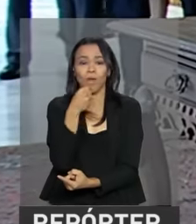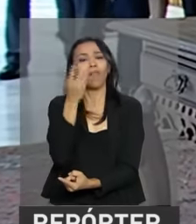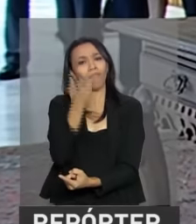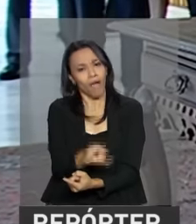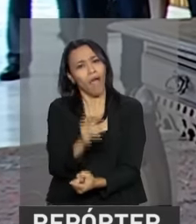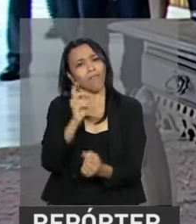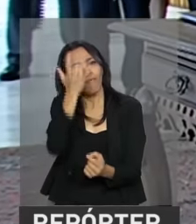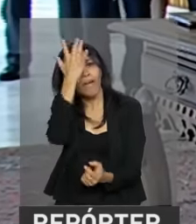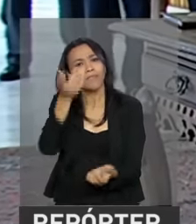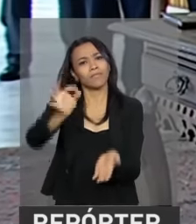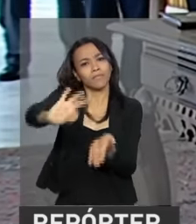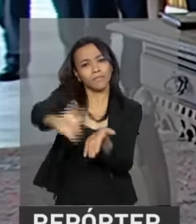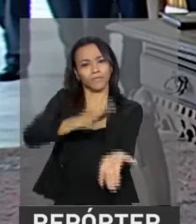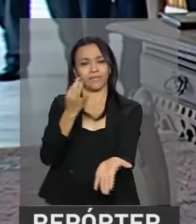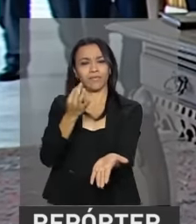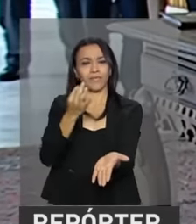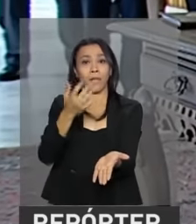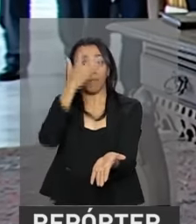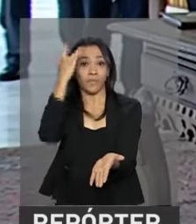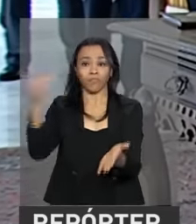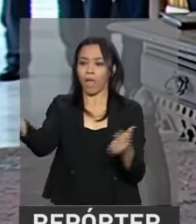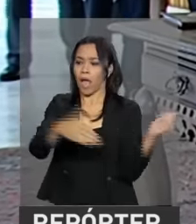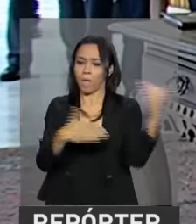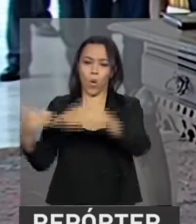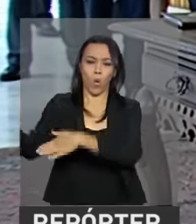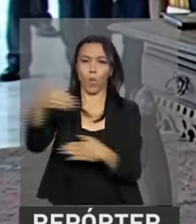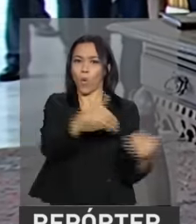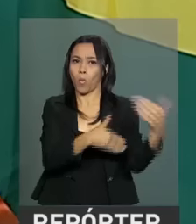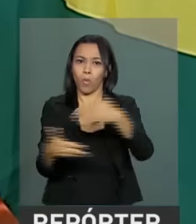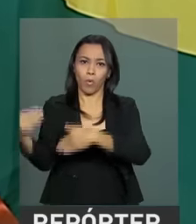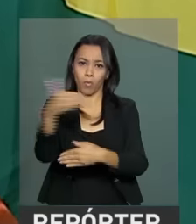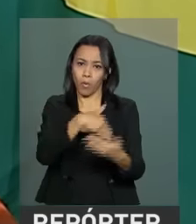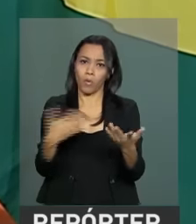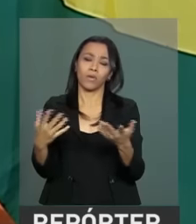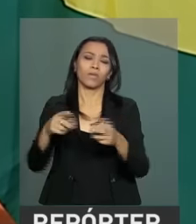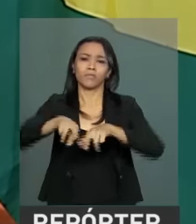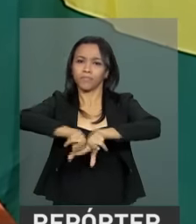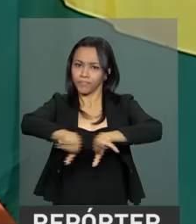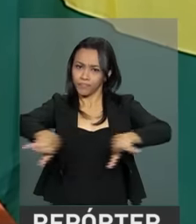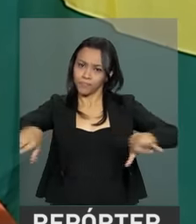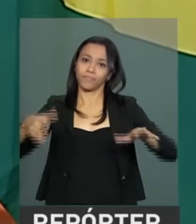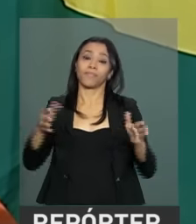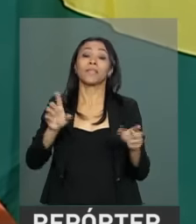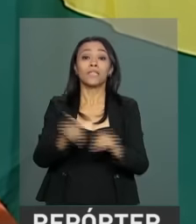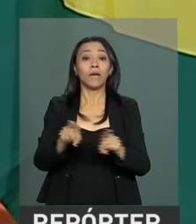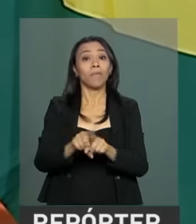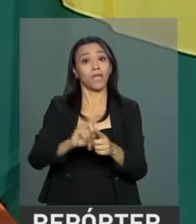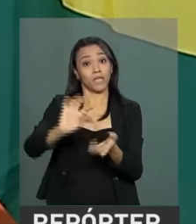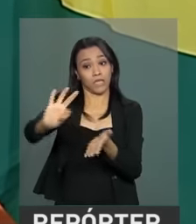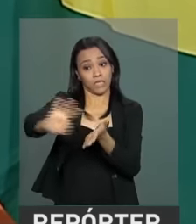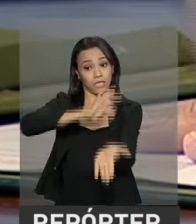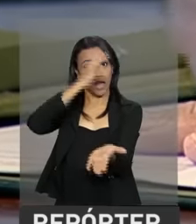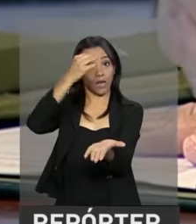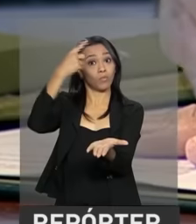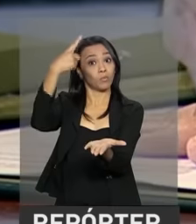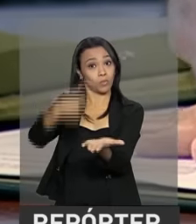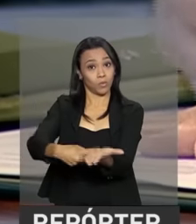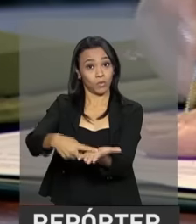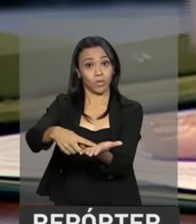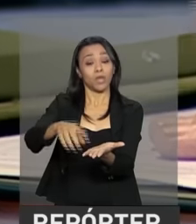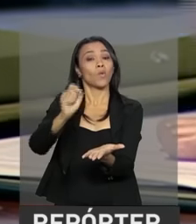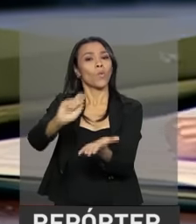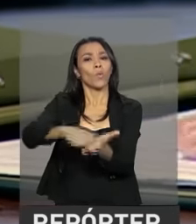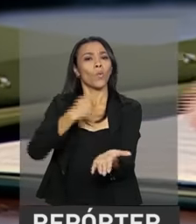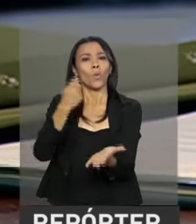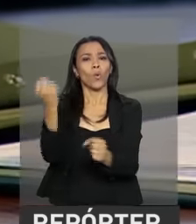para facilitar o fluxo de passageiros e cargas entre os dois países. Eles também firmaram um documento para a construção de uma ponte